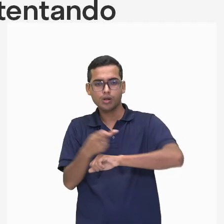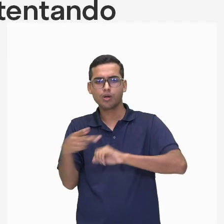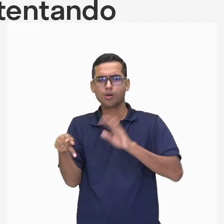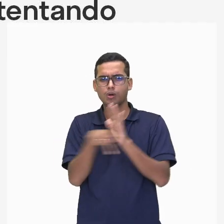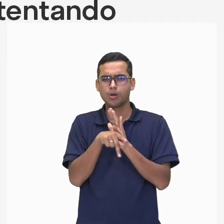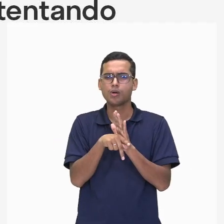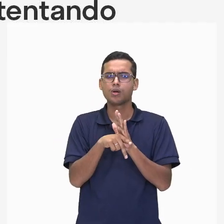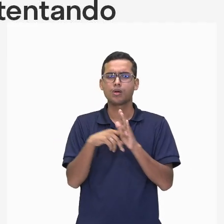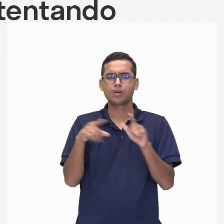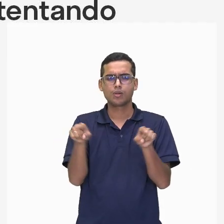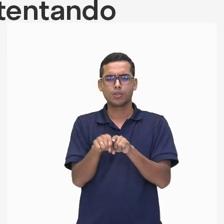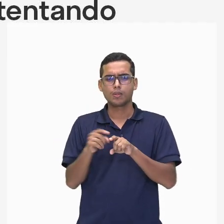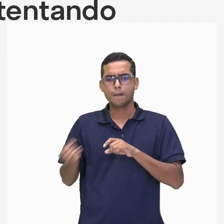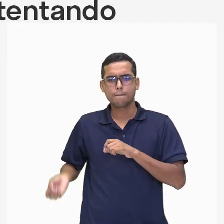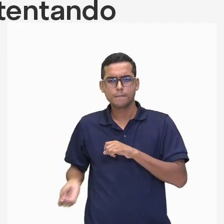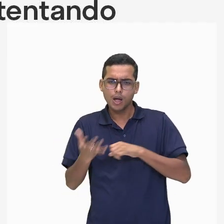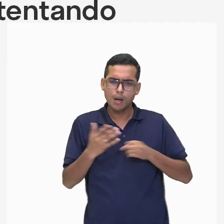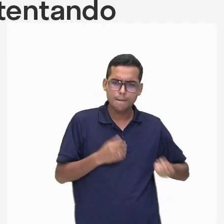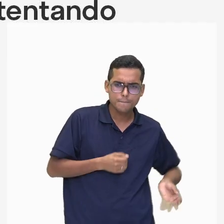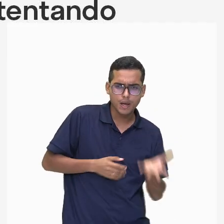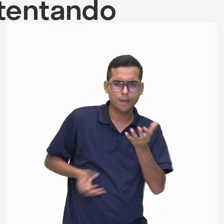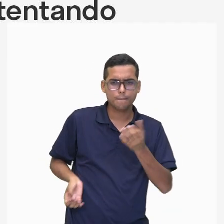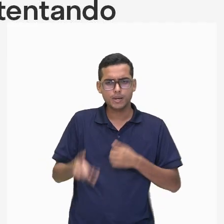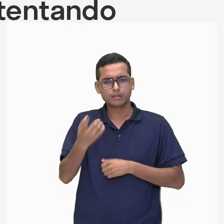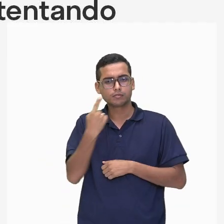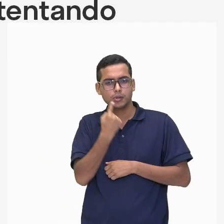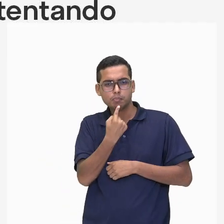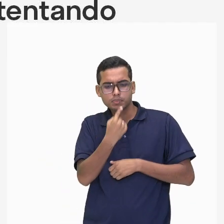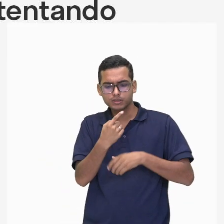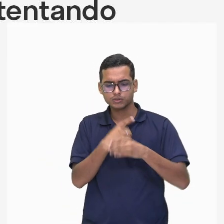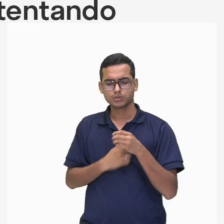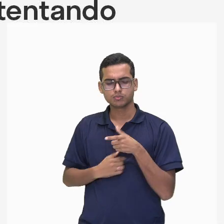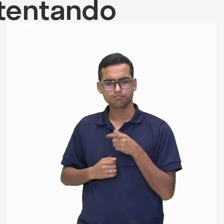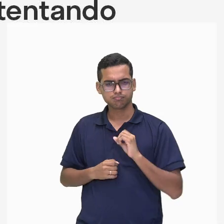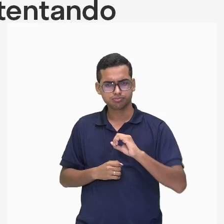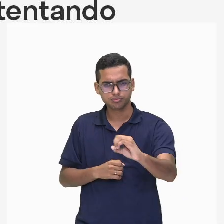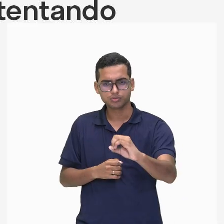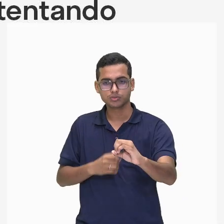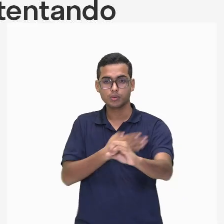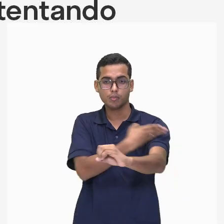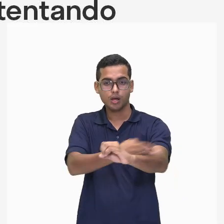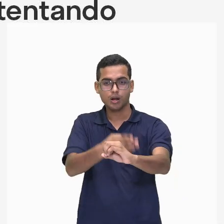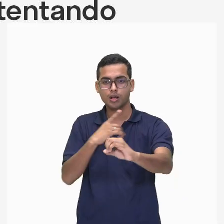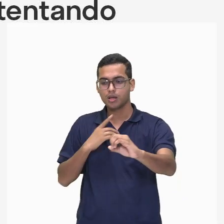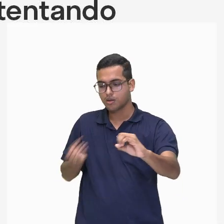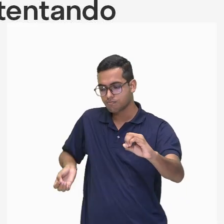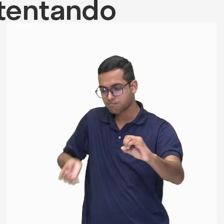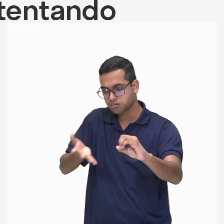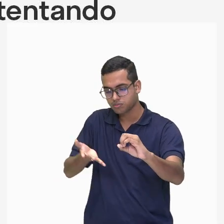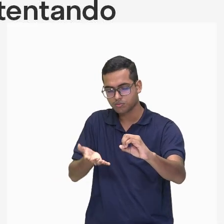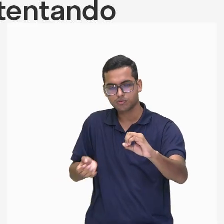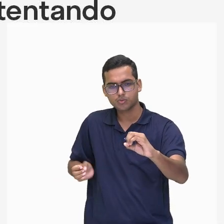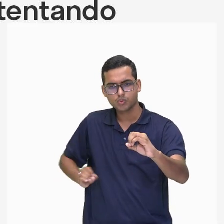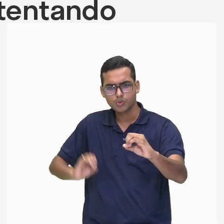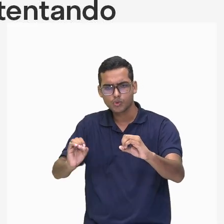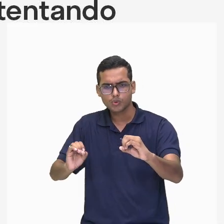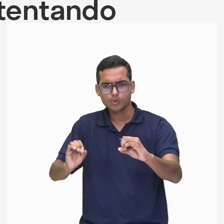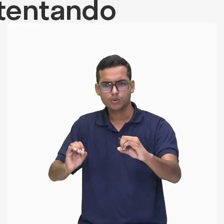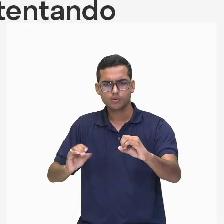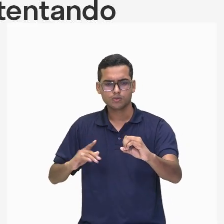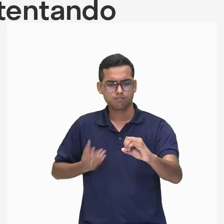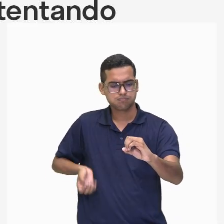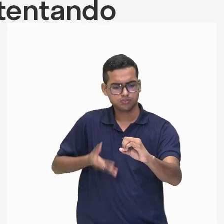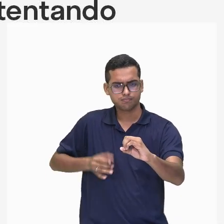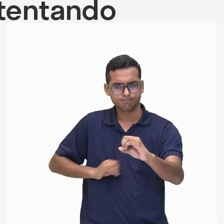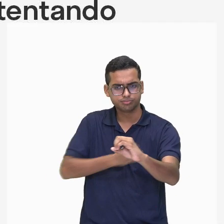bolas alternadamente, tentando aproximá-las do bolim. Tá? Então aqui, na verdade, os